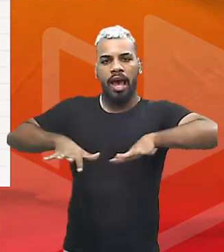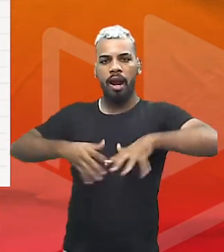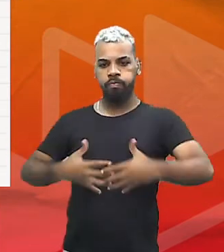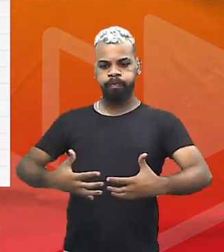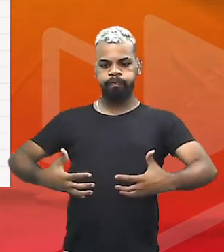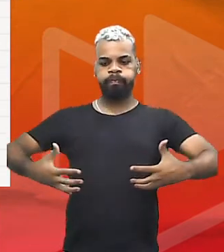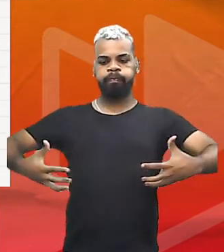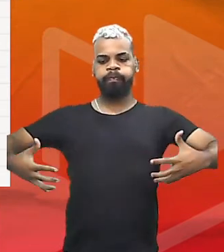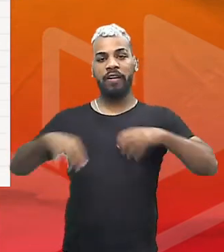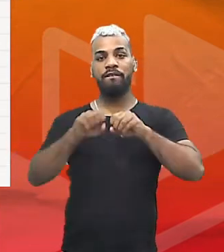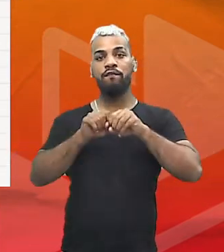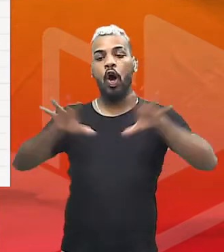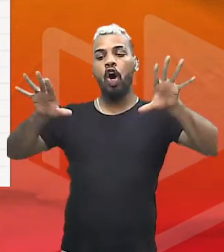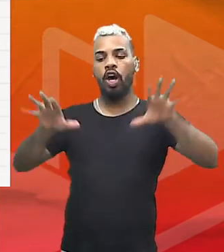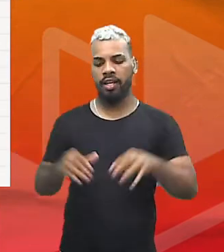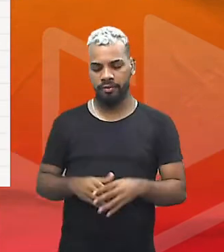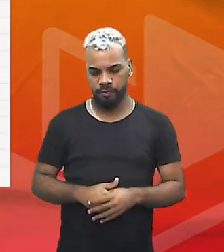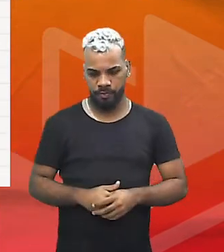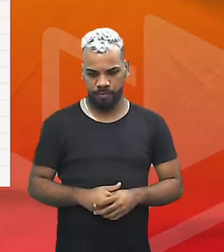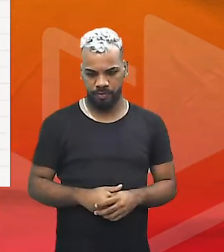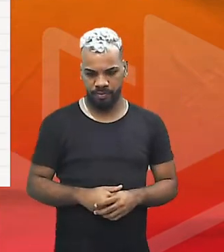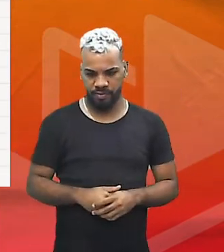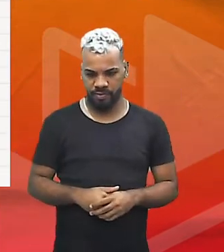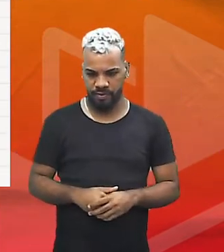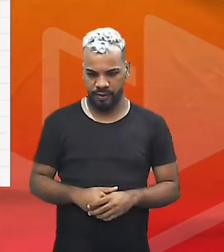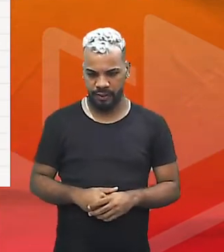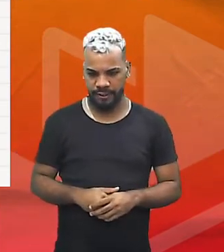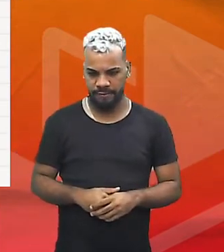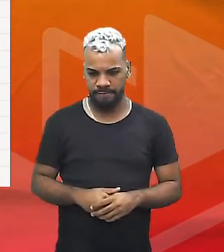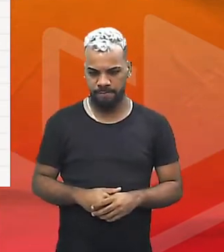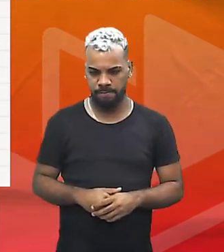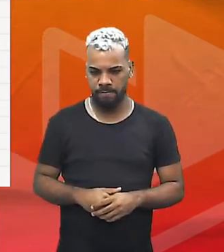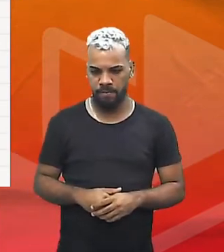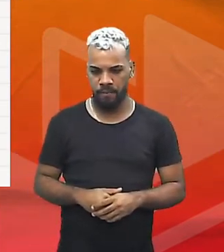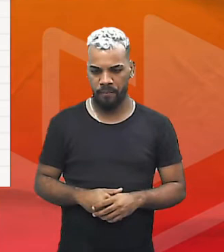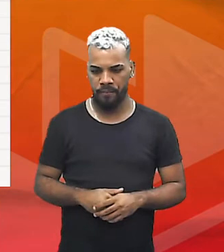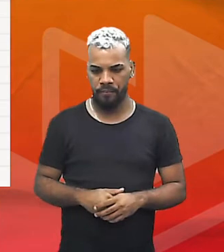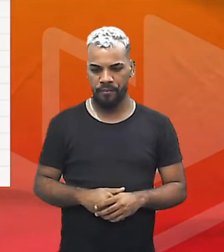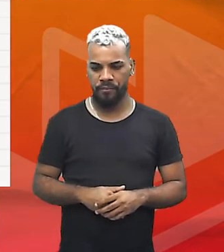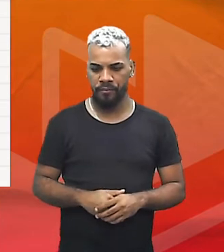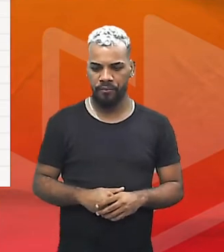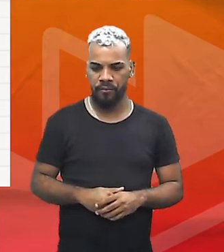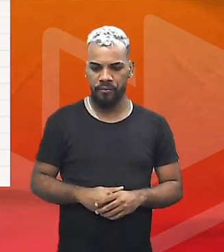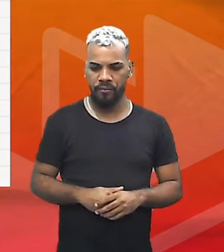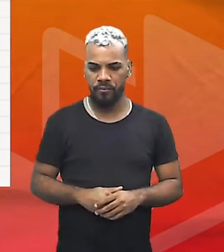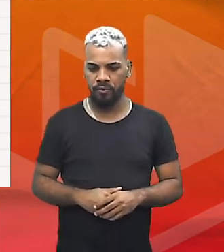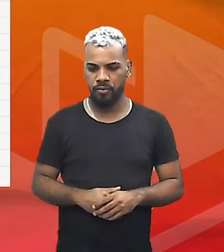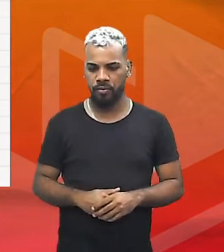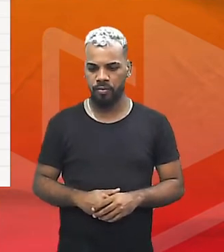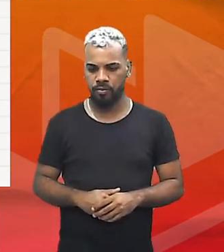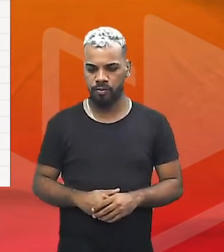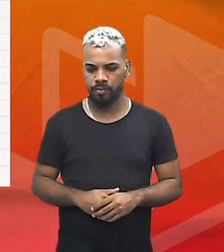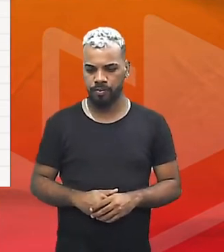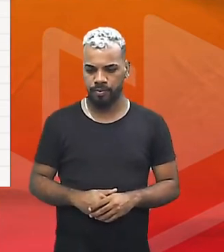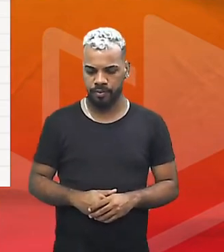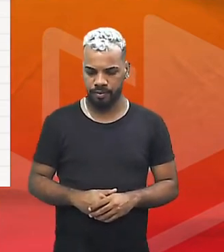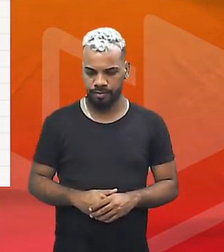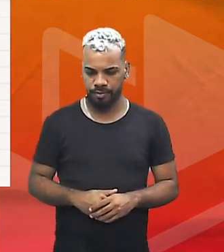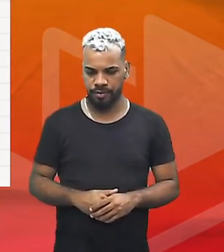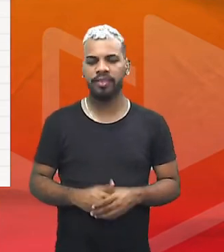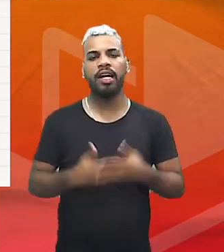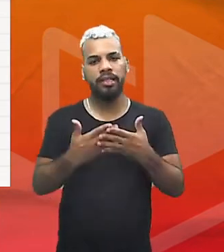que a fermentação também é um processo lá na aeróbio tá também é um processo anaeróbio